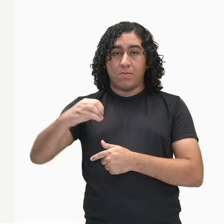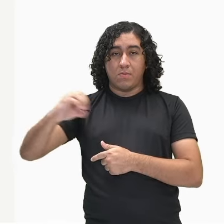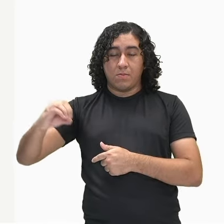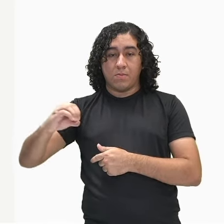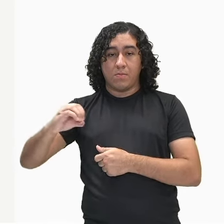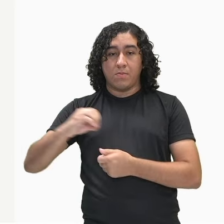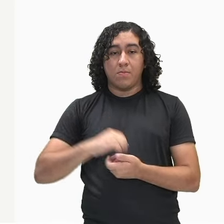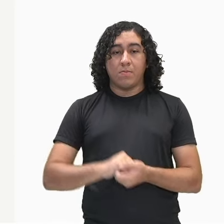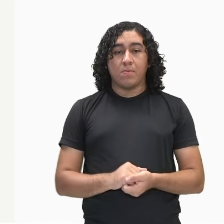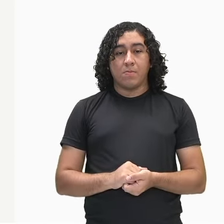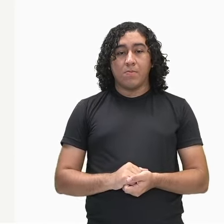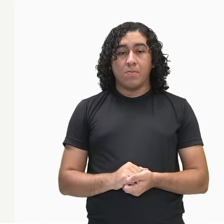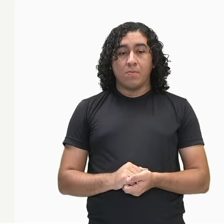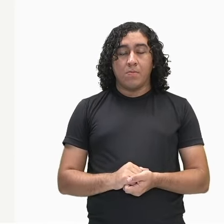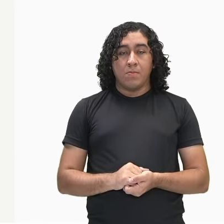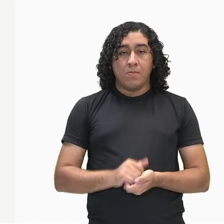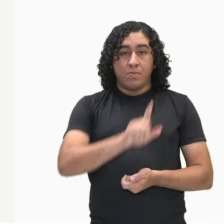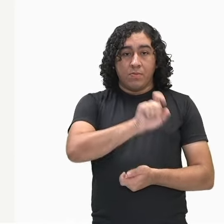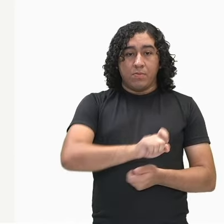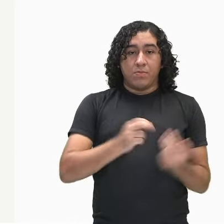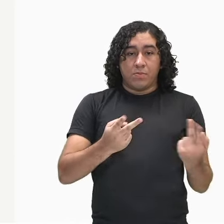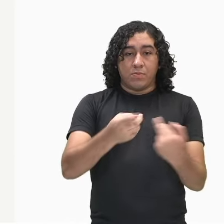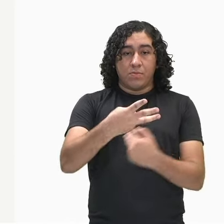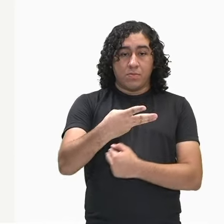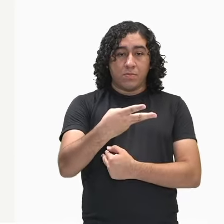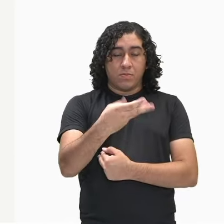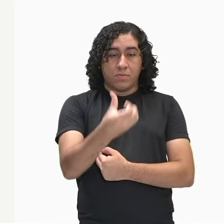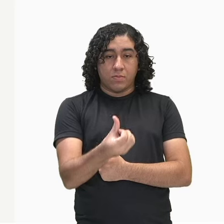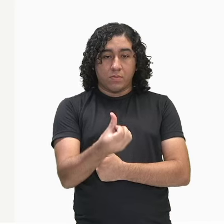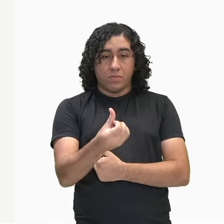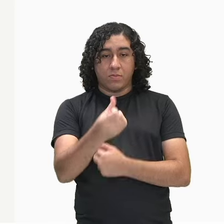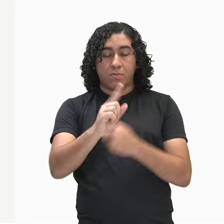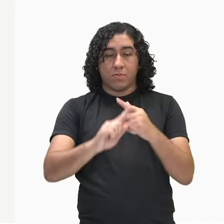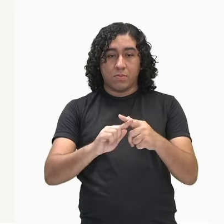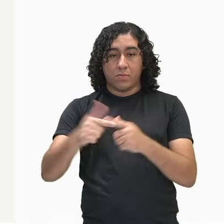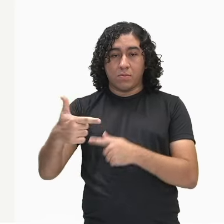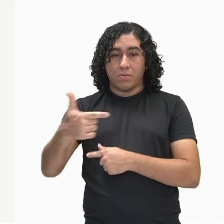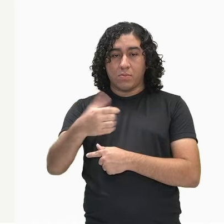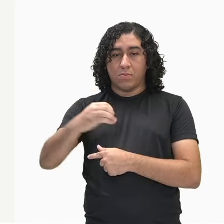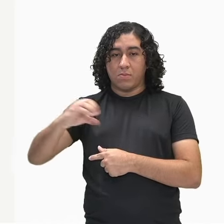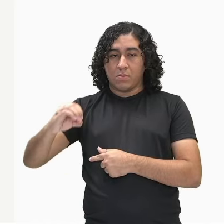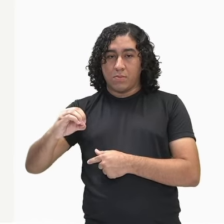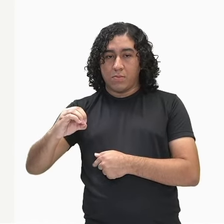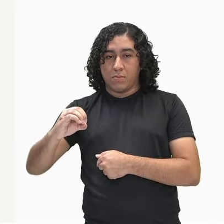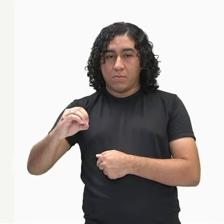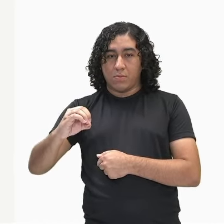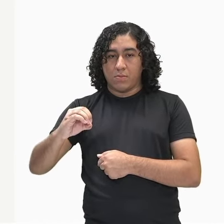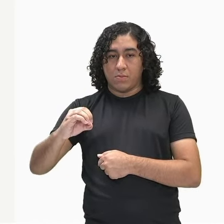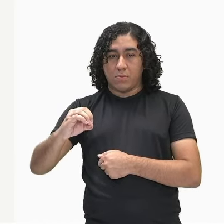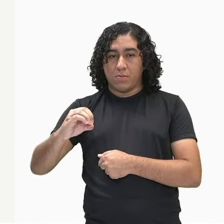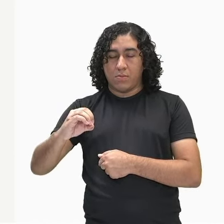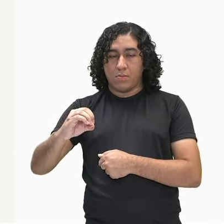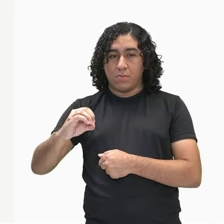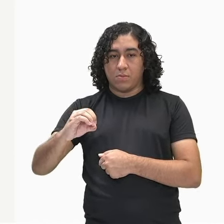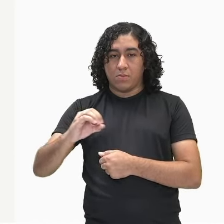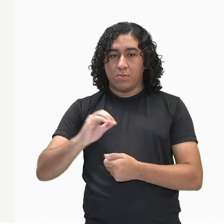200. X é igual a 36 vezes 200. Por que eu estou colocando